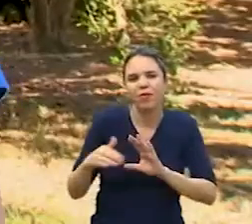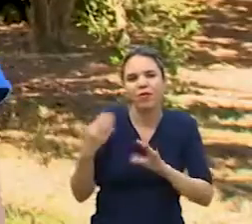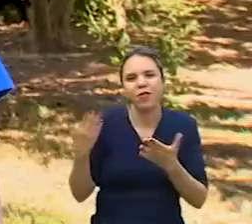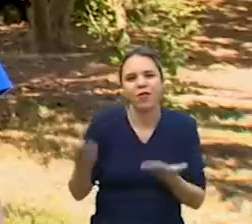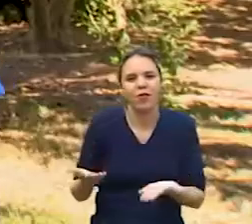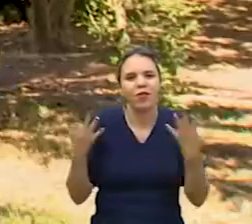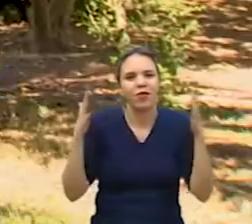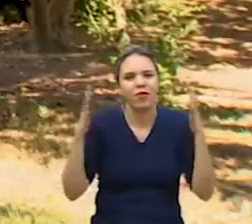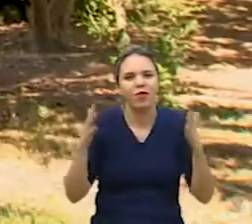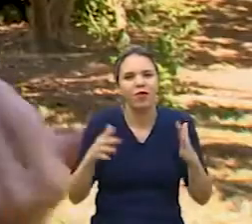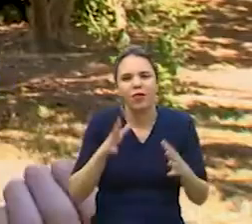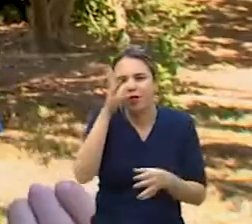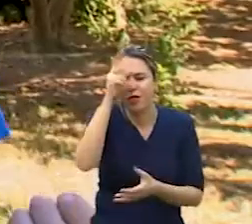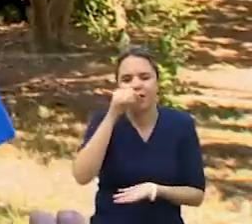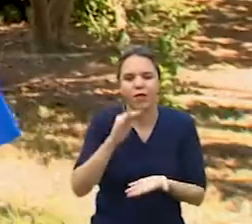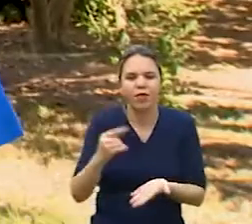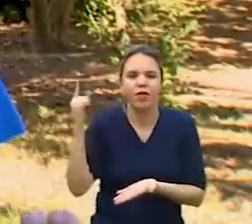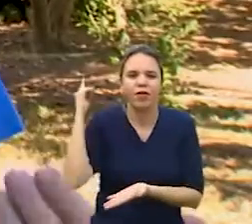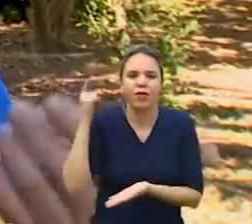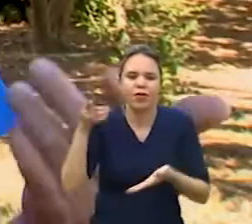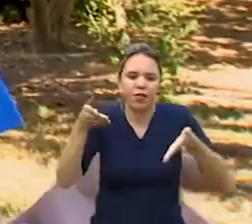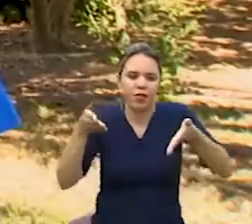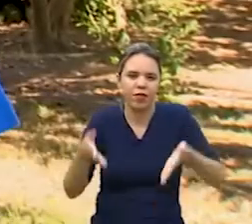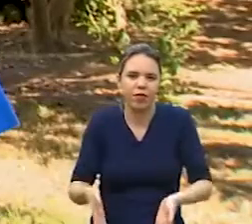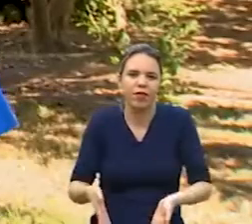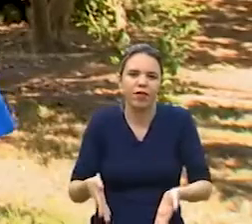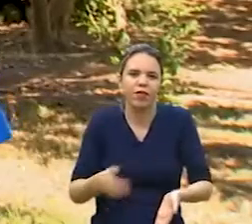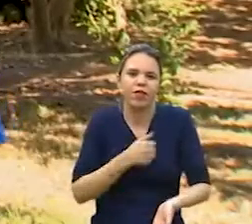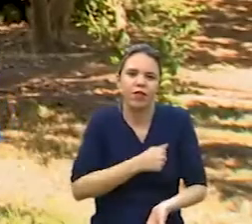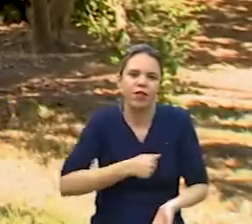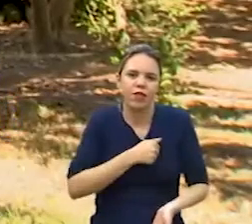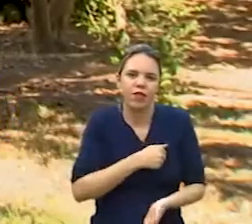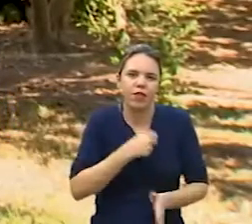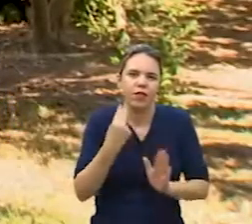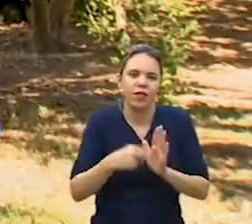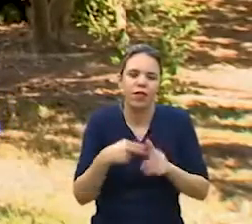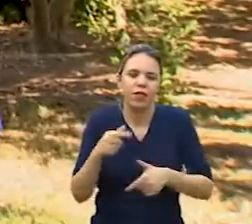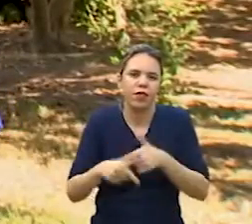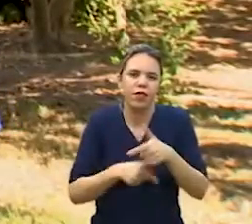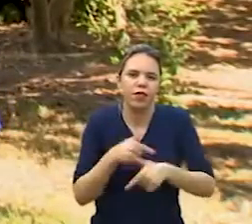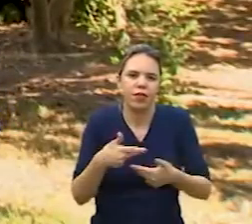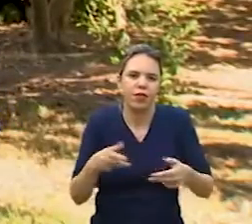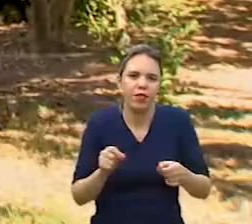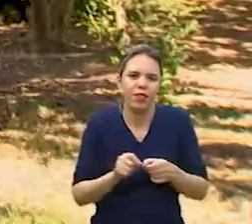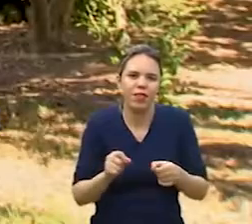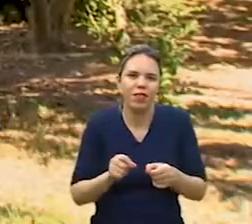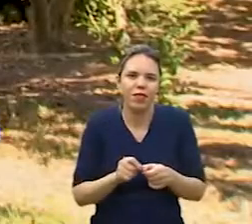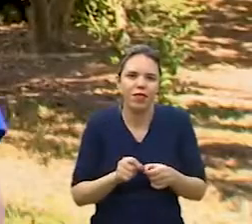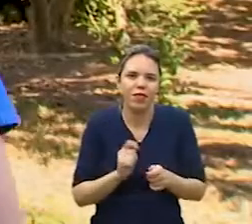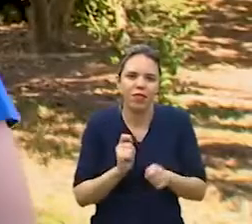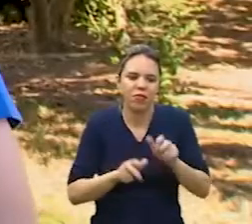homenagem que eu recebi, porque eu peguei esse galo lá no Cemitério da Saudade, que alguém fez